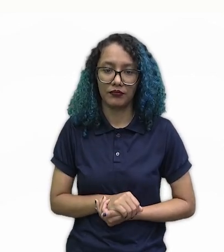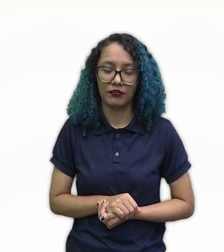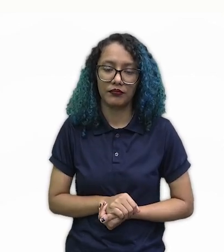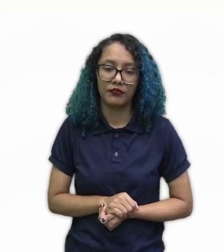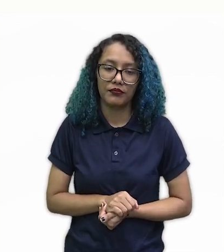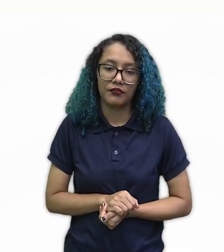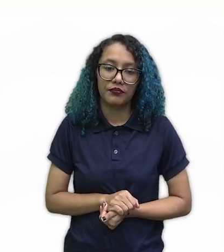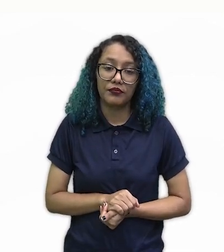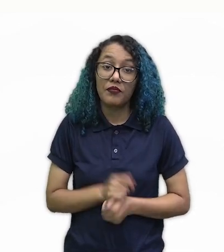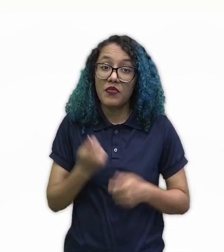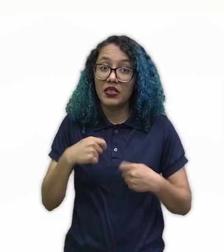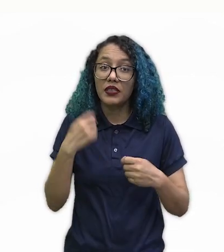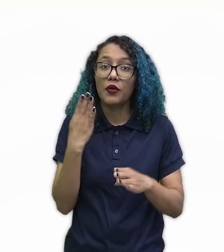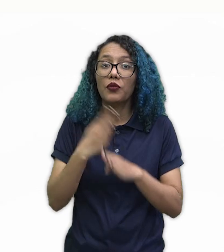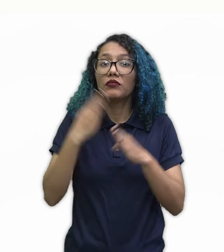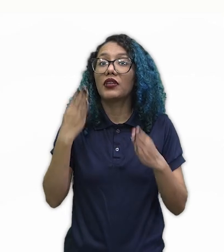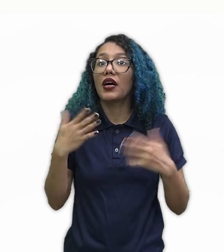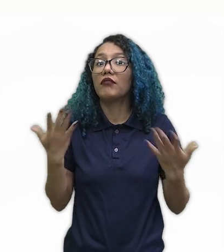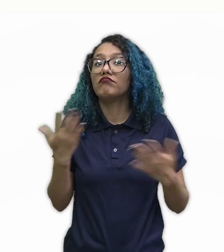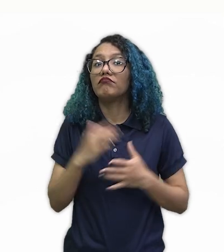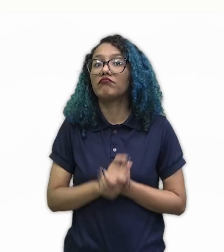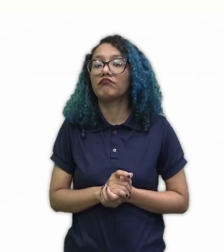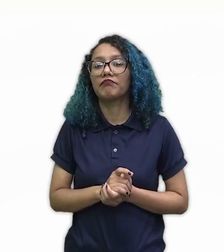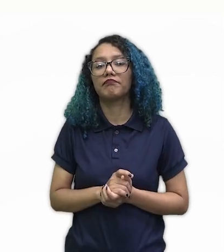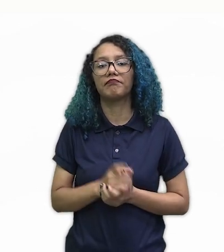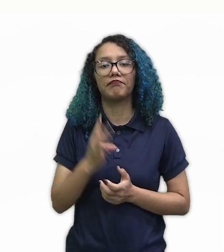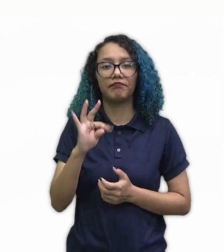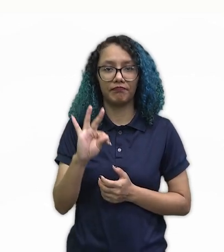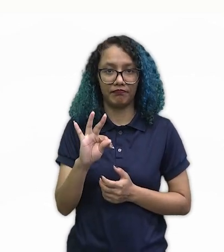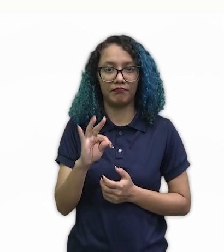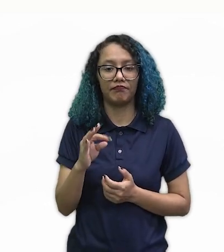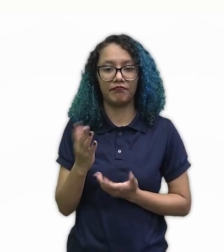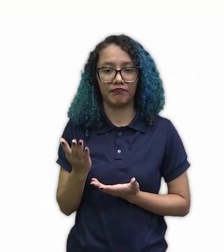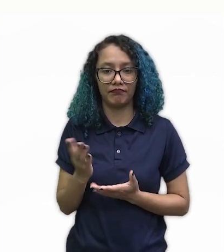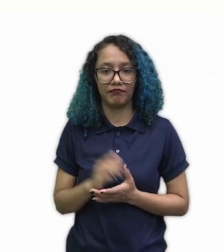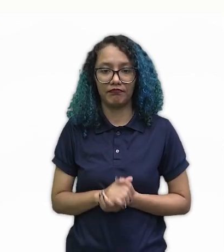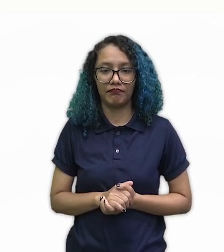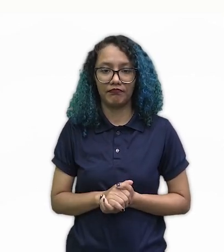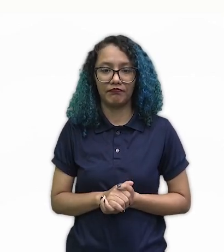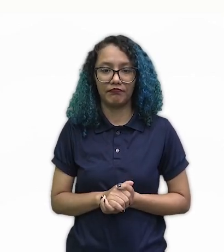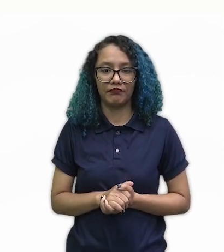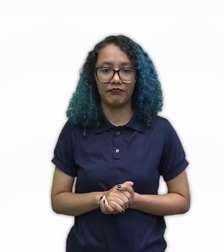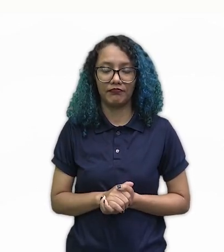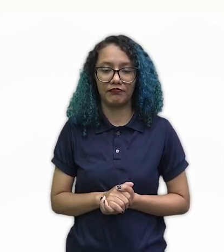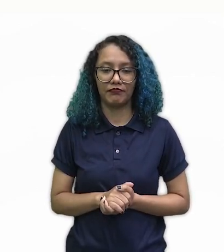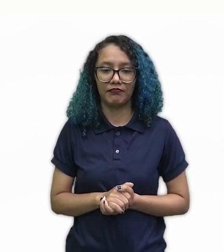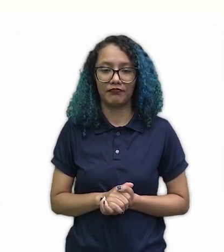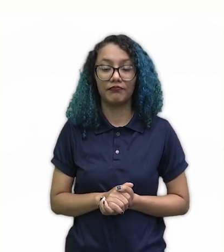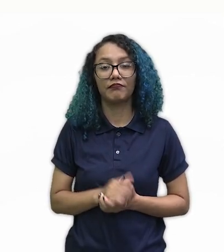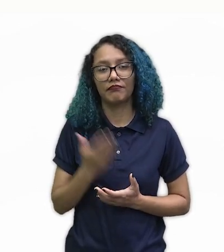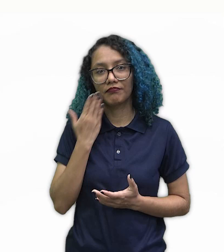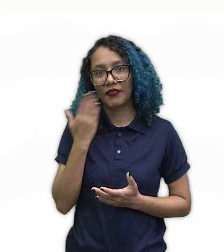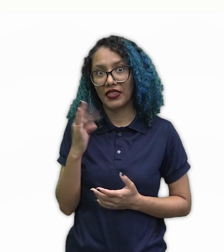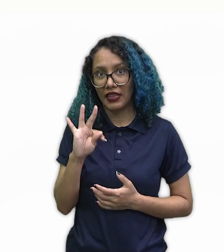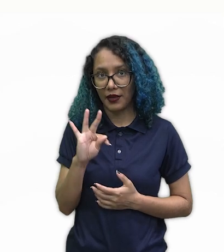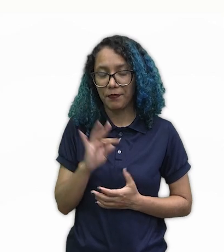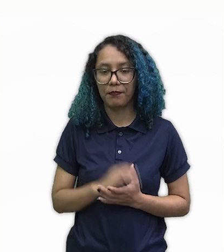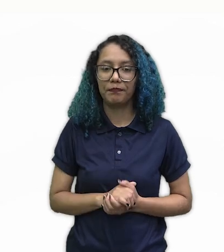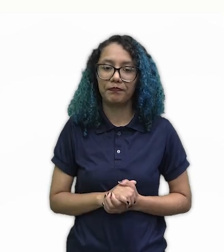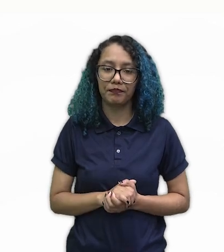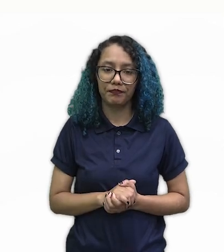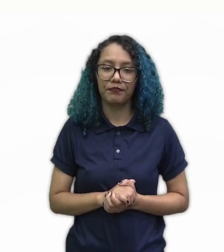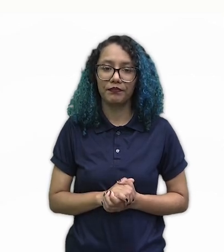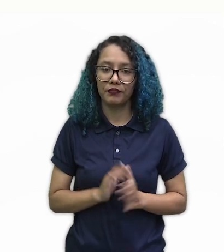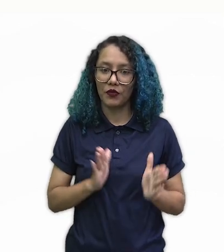0,035. E o que nós queremos encontrar é justamente o valor do N, certo? Ou do T no caso aqui,